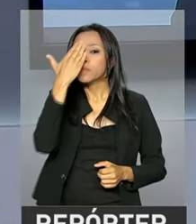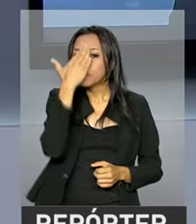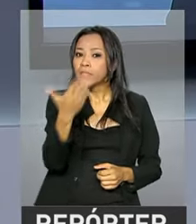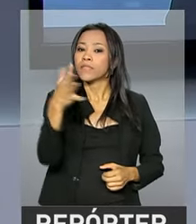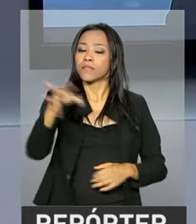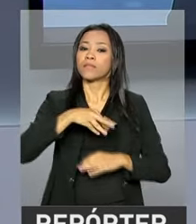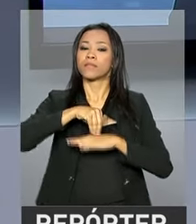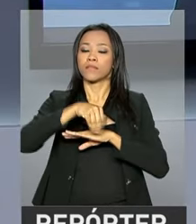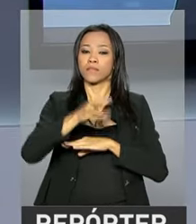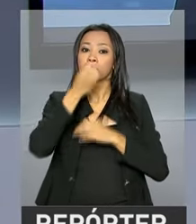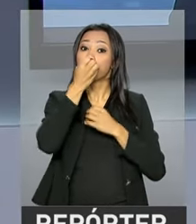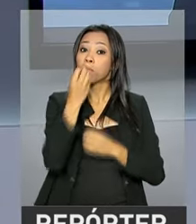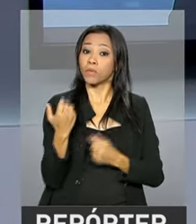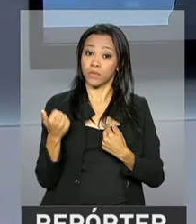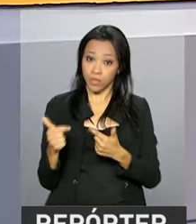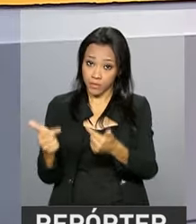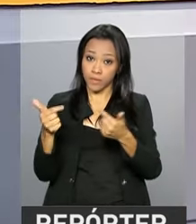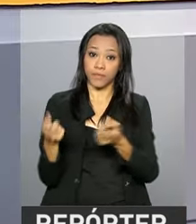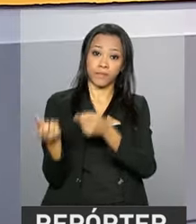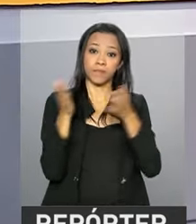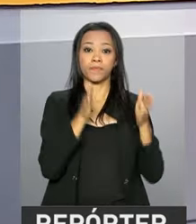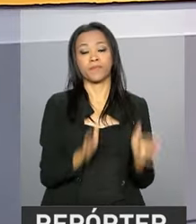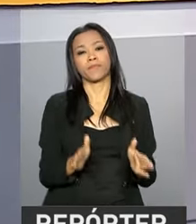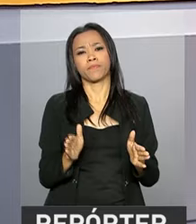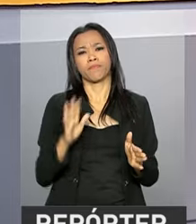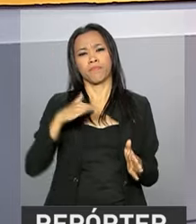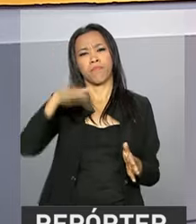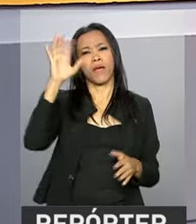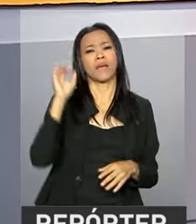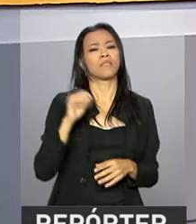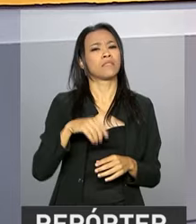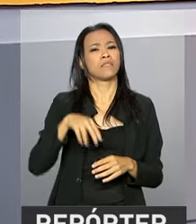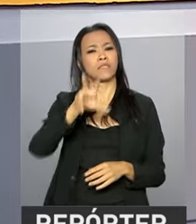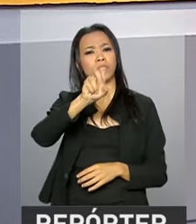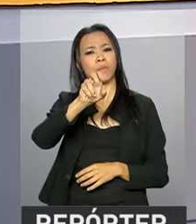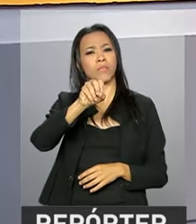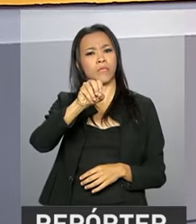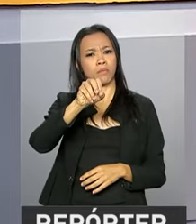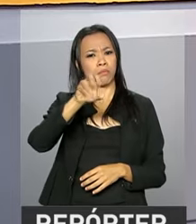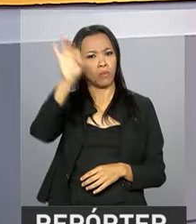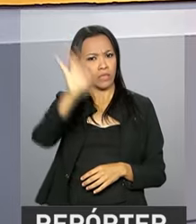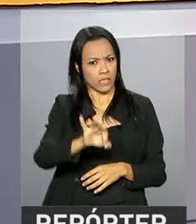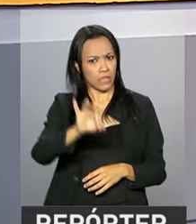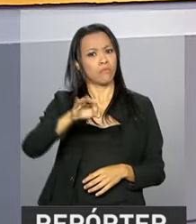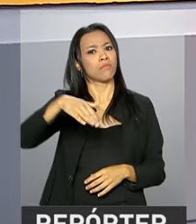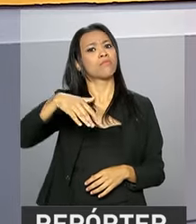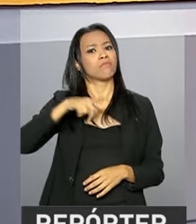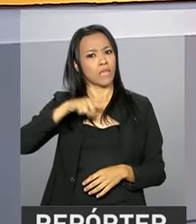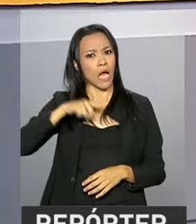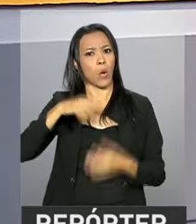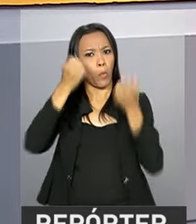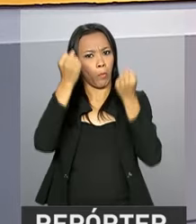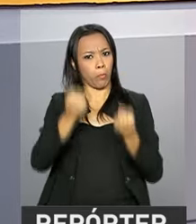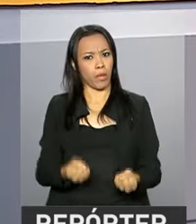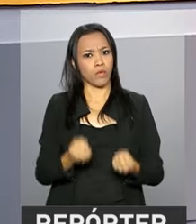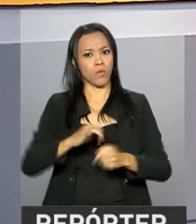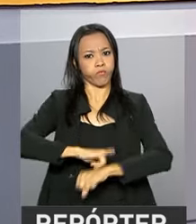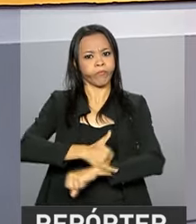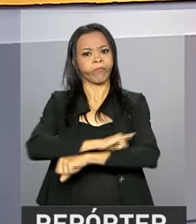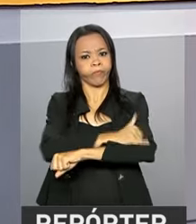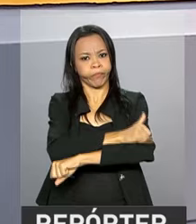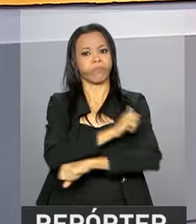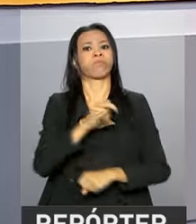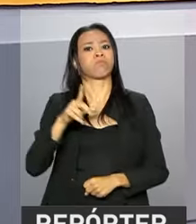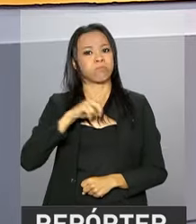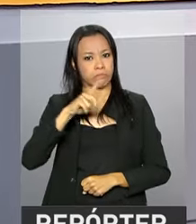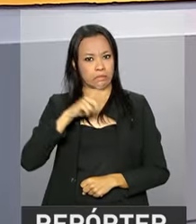pelas informações. Bom trabalho aí. Bem, mais da metade da população está com peso acima do recomendado e quase 20% dos brasileiros